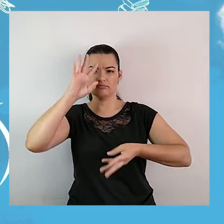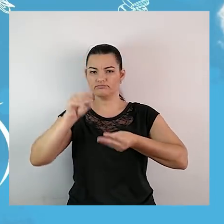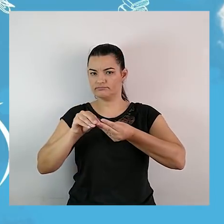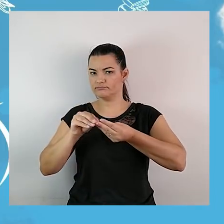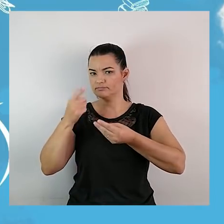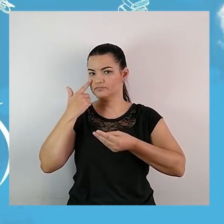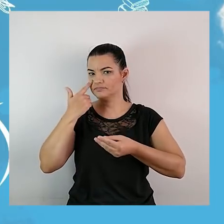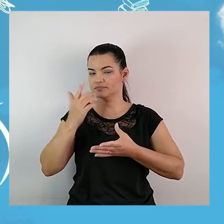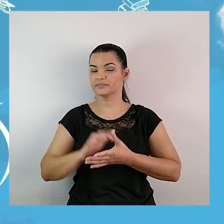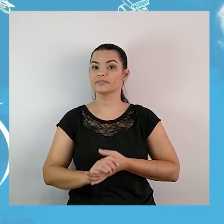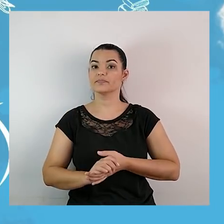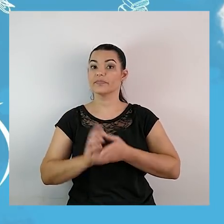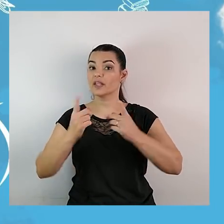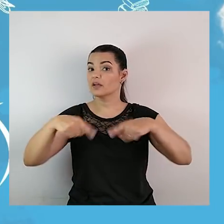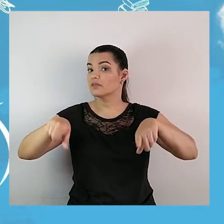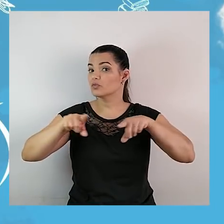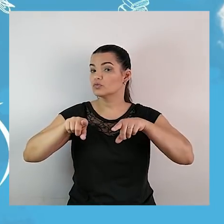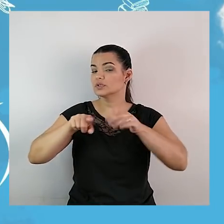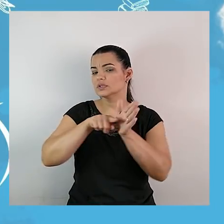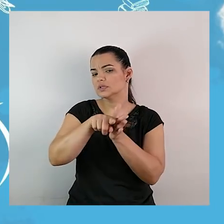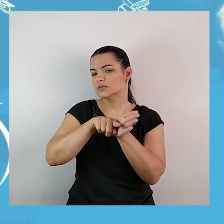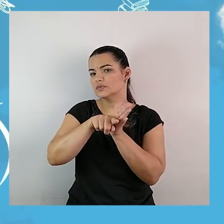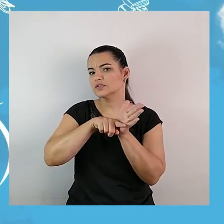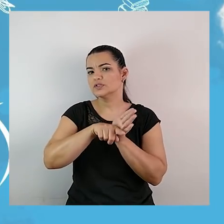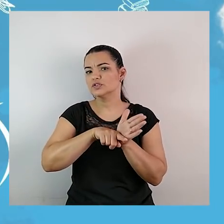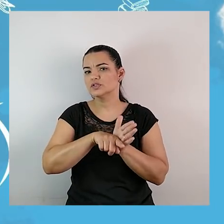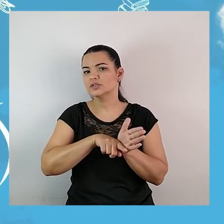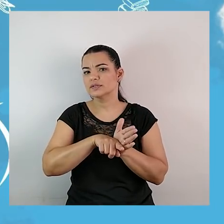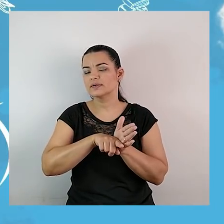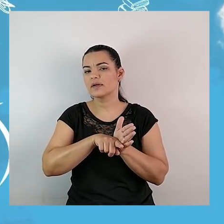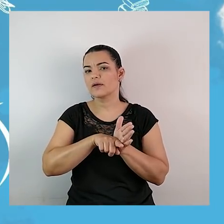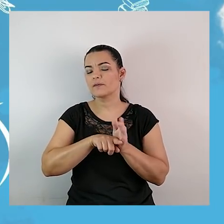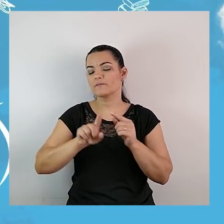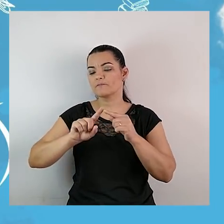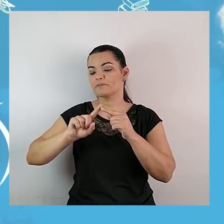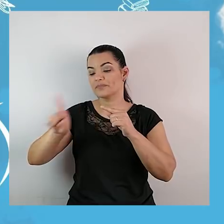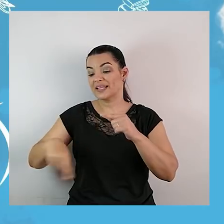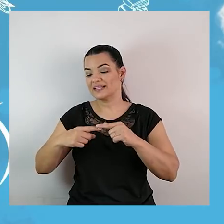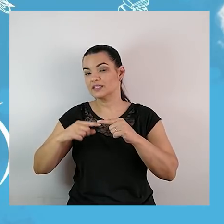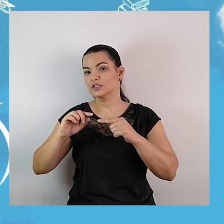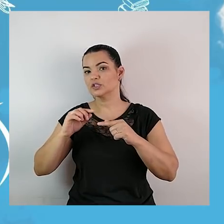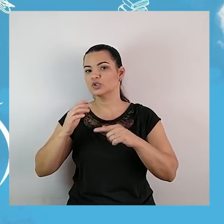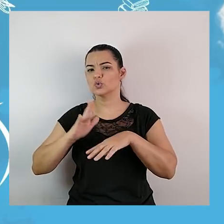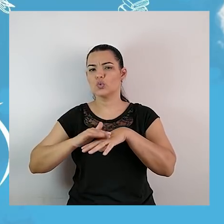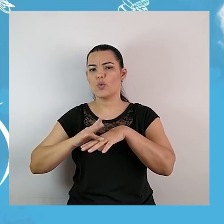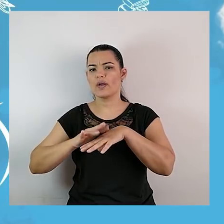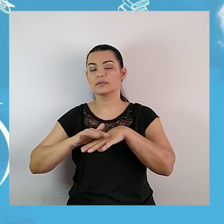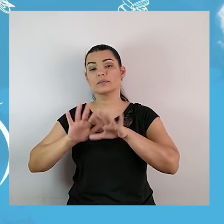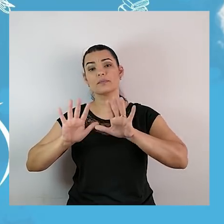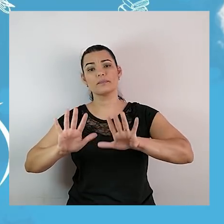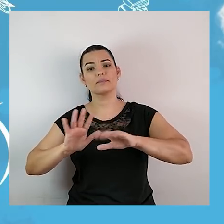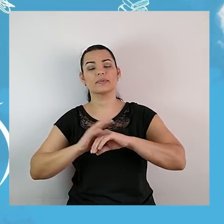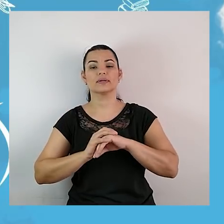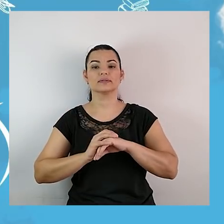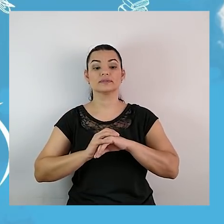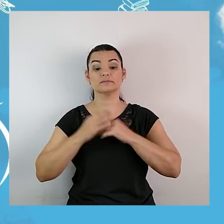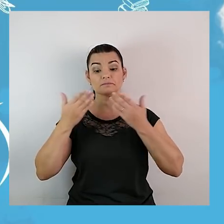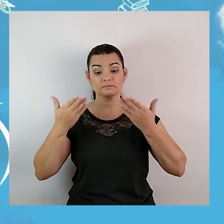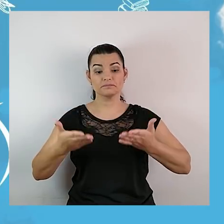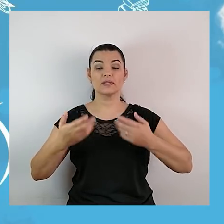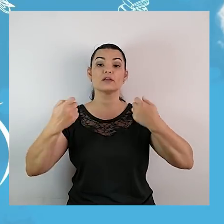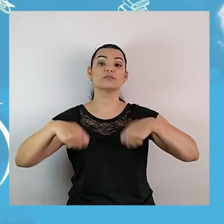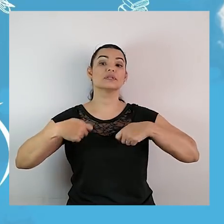hoje. Vocês vão investigar o ciclo de alguma doença, mas essa doença,